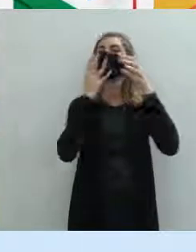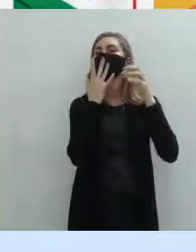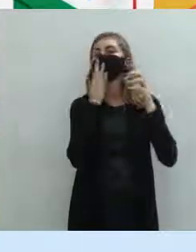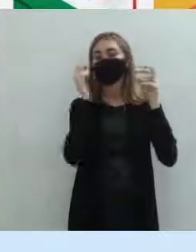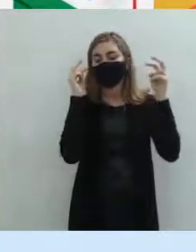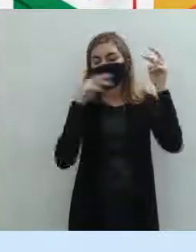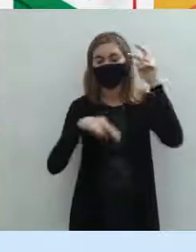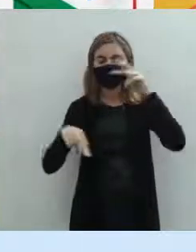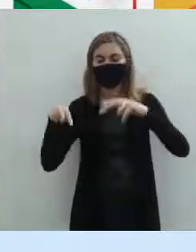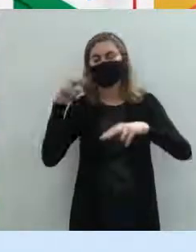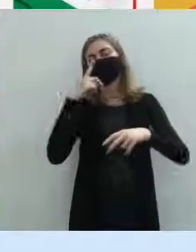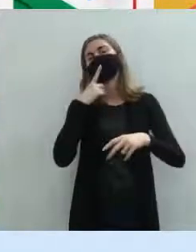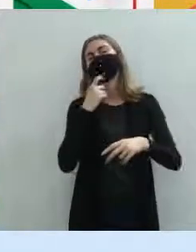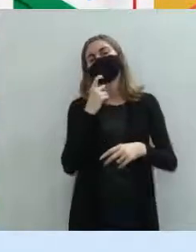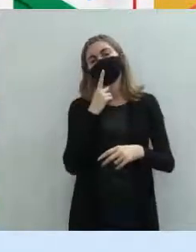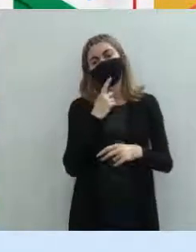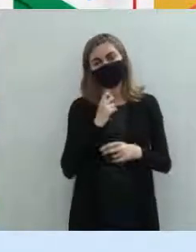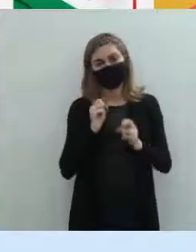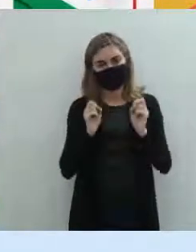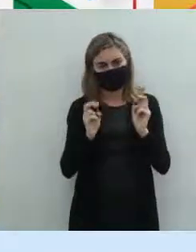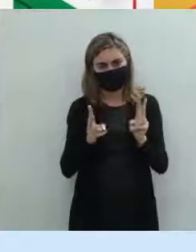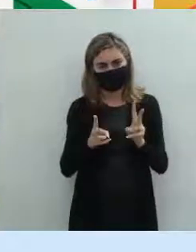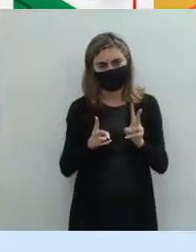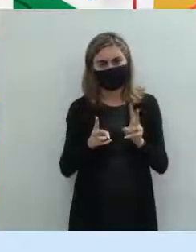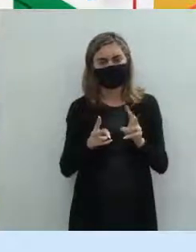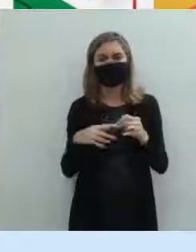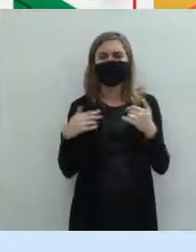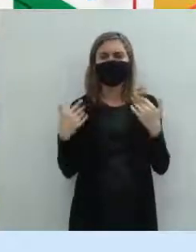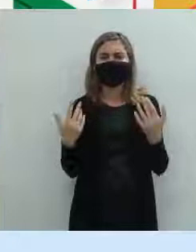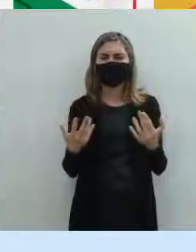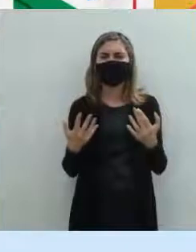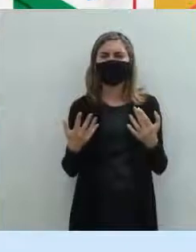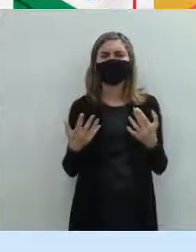visualizando é o vermelho, ok? Então,